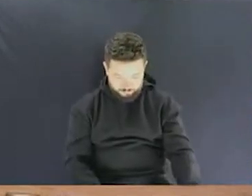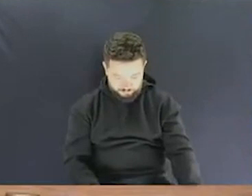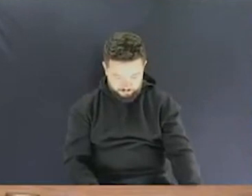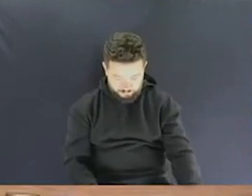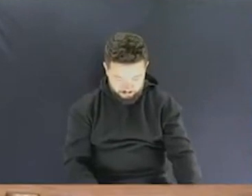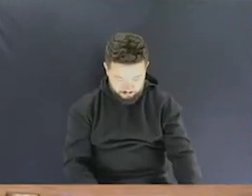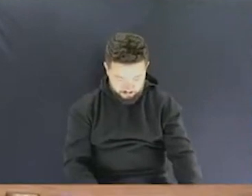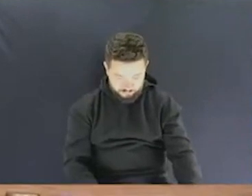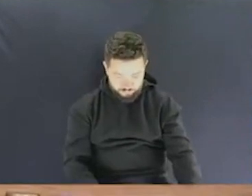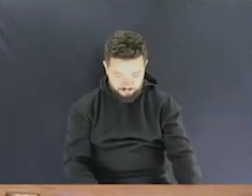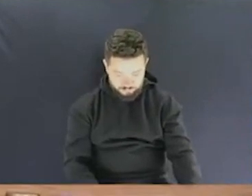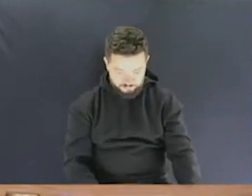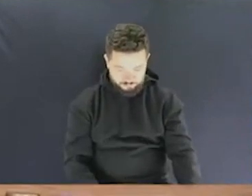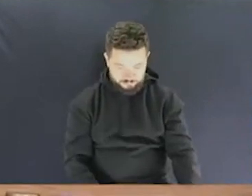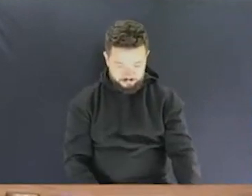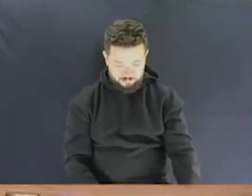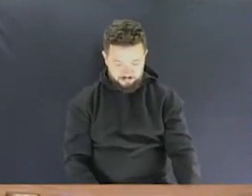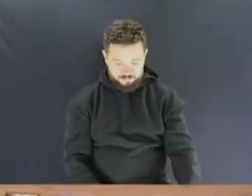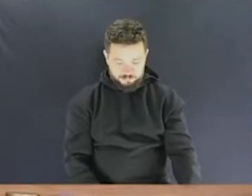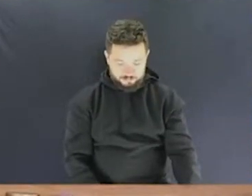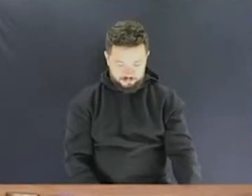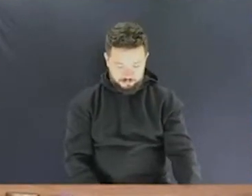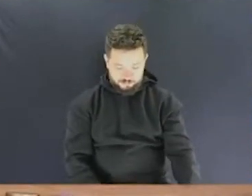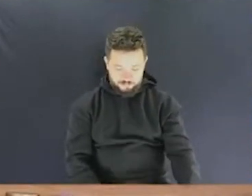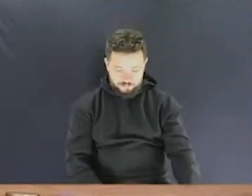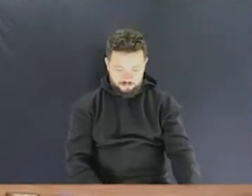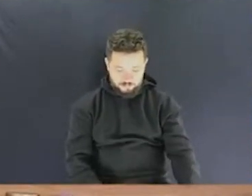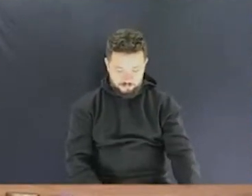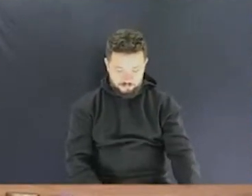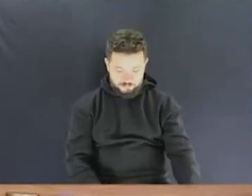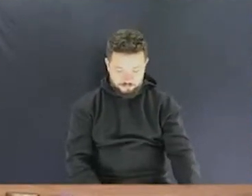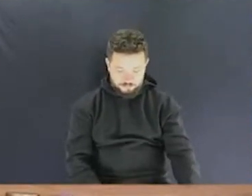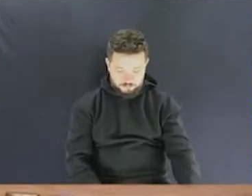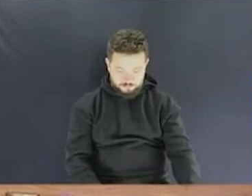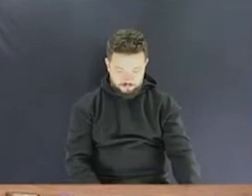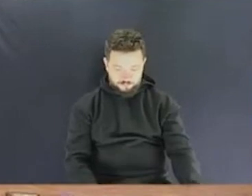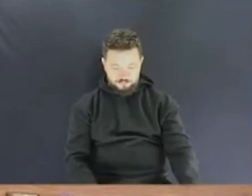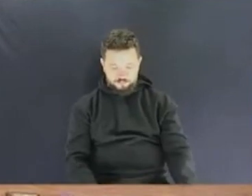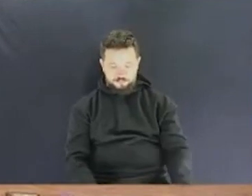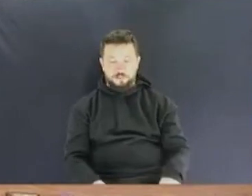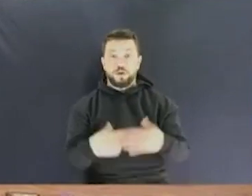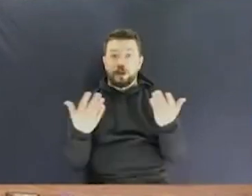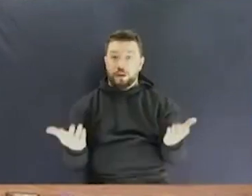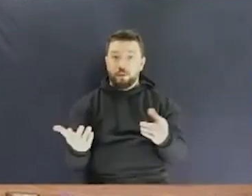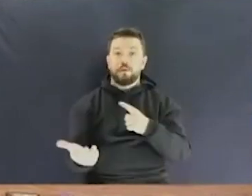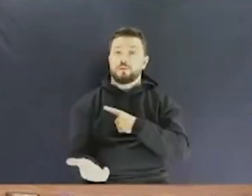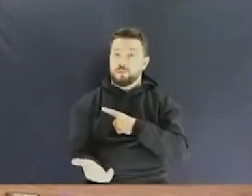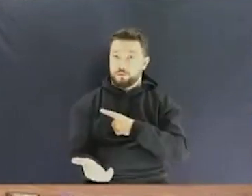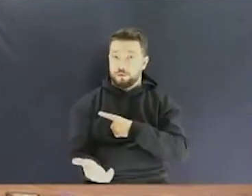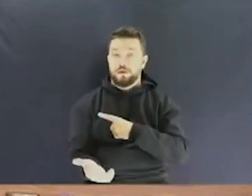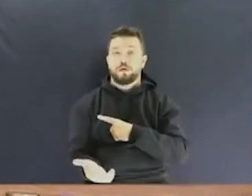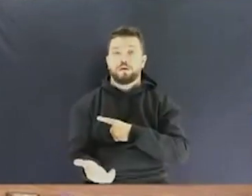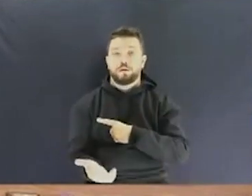Márcio Barros, principalmente ali na questão do Fala Curitiba, então, assim, todos os produtos, né, todas as